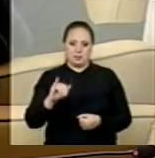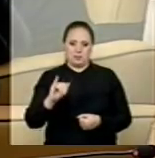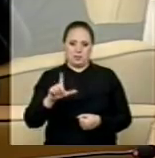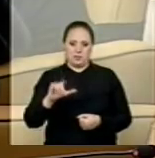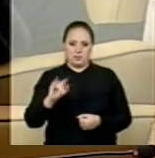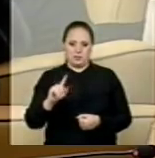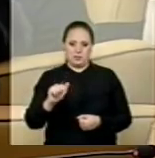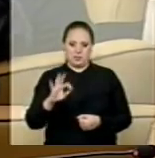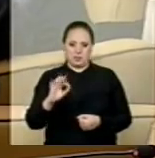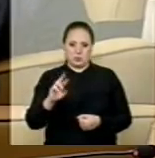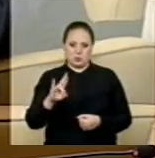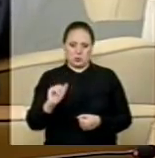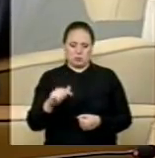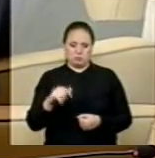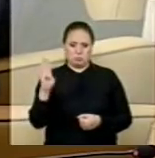país e que